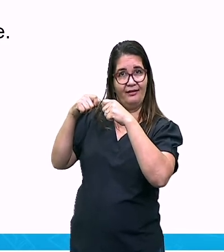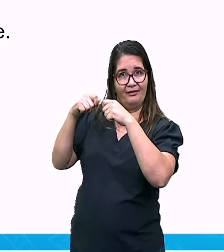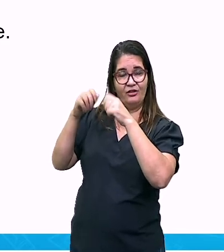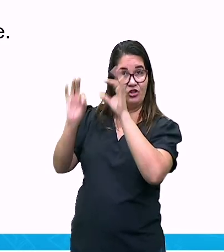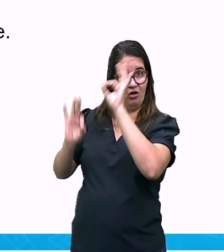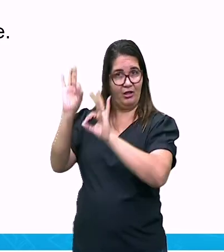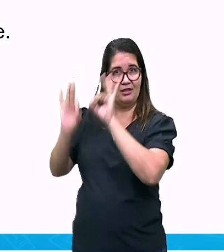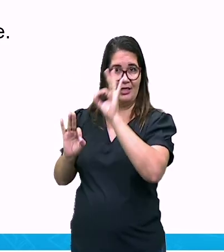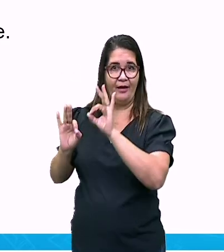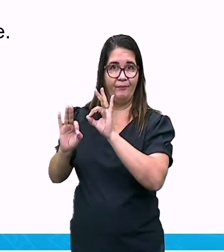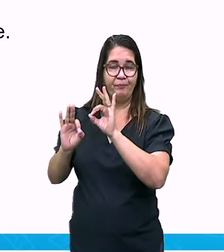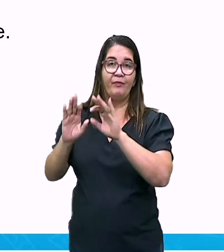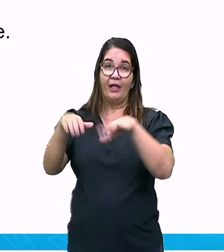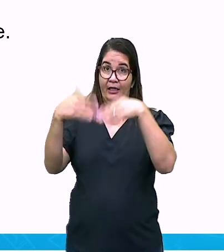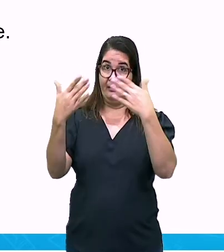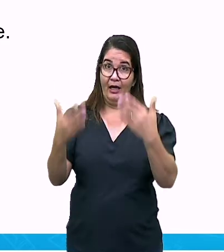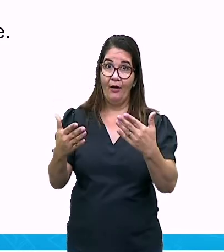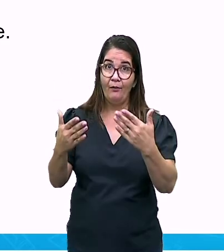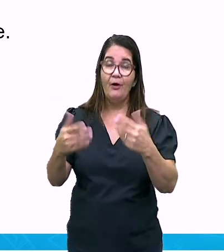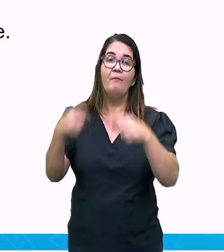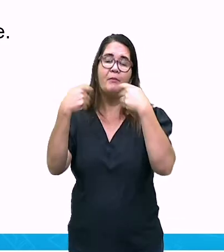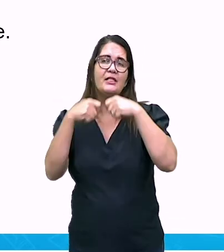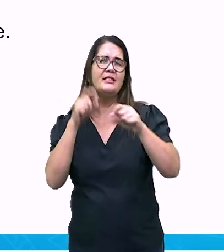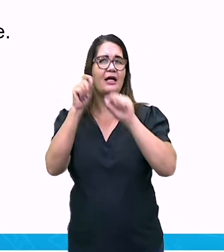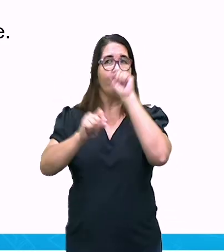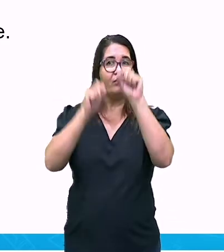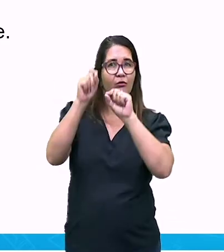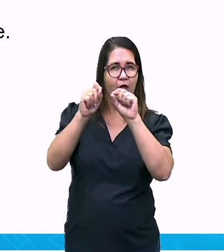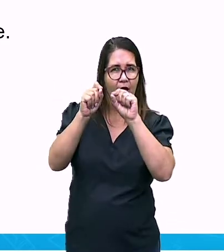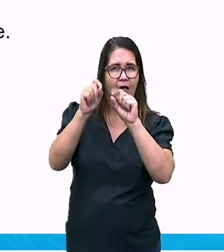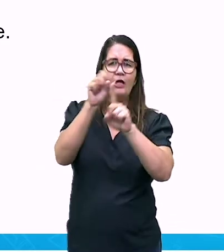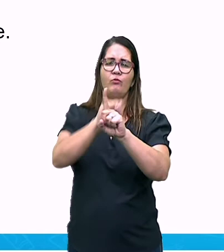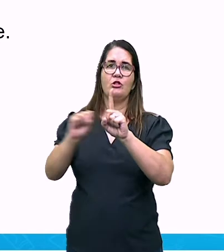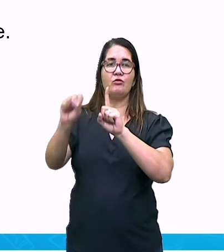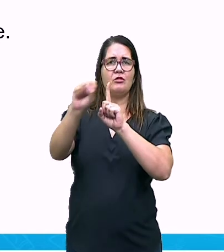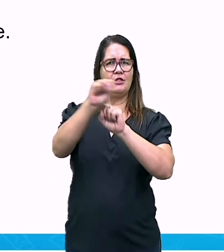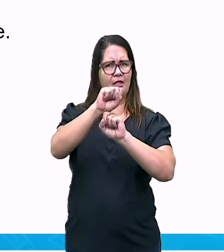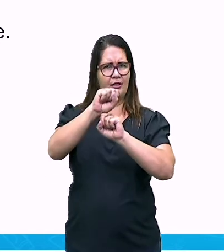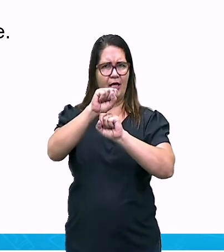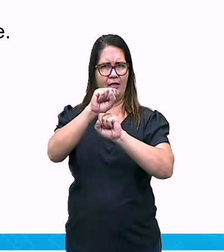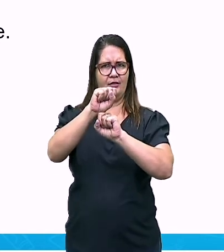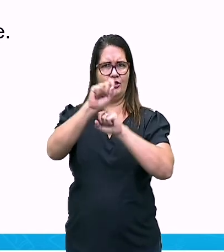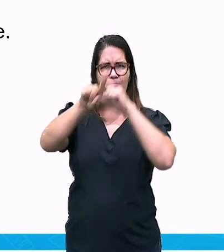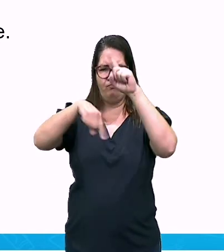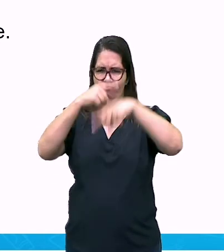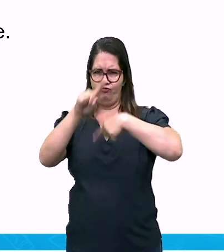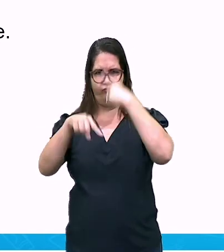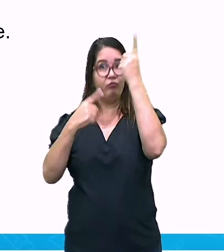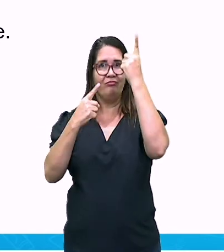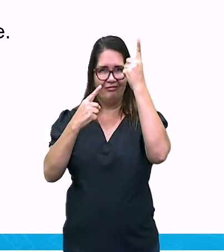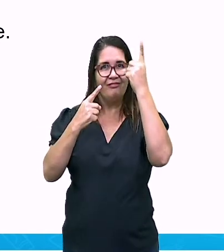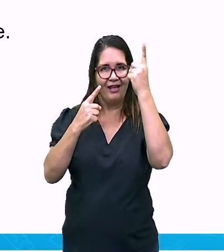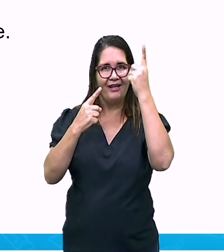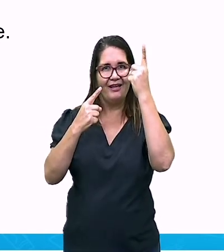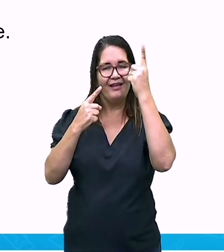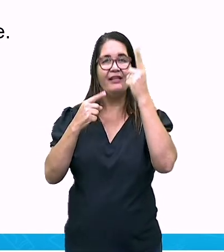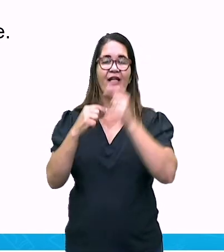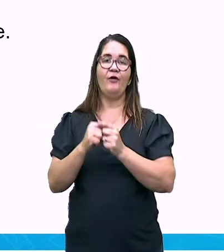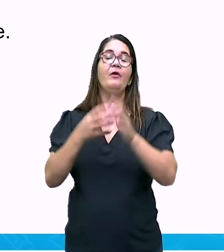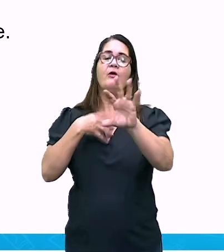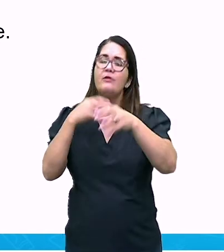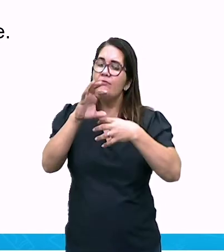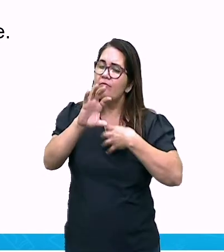organizava. Dependia do quê? Do ambiente, do que eles necessitavam. 2. Explique o que